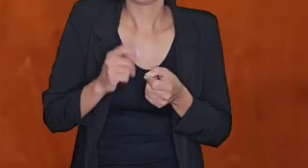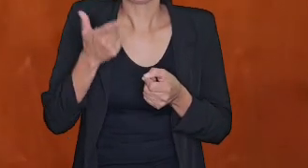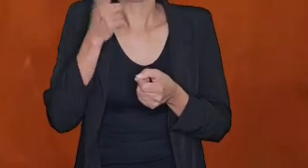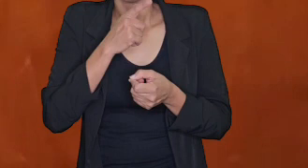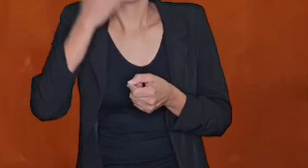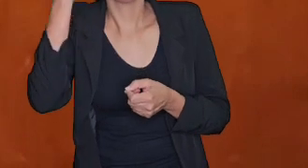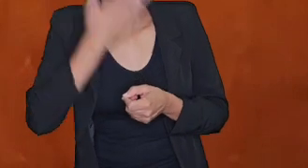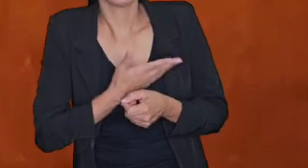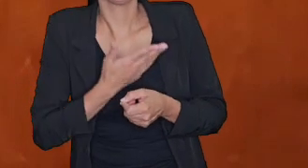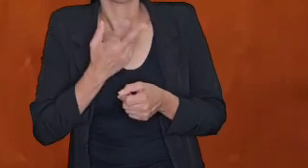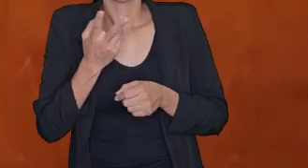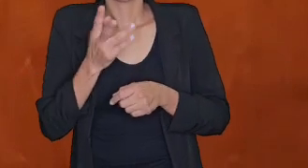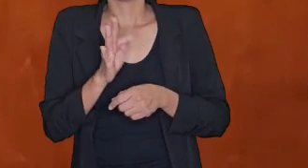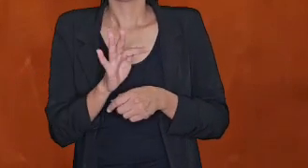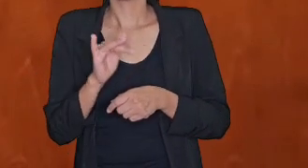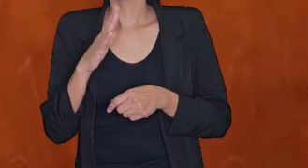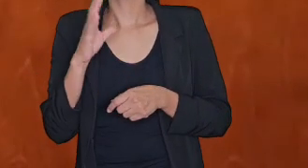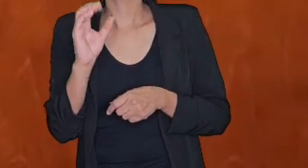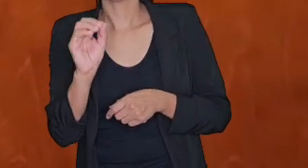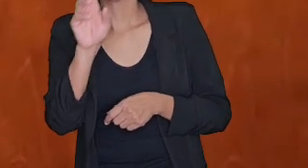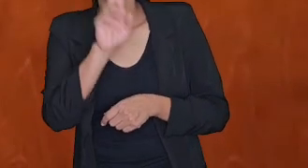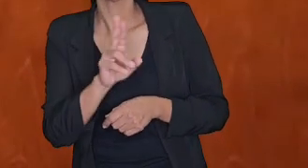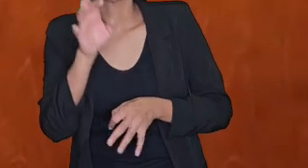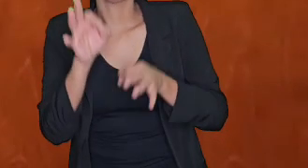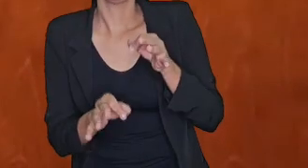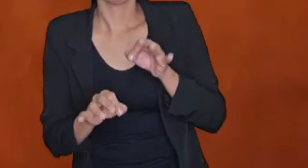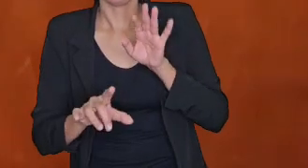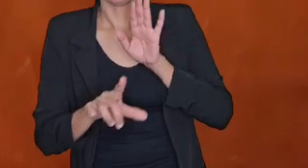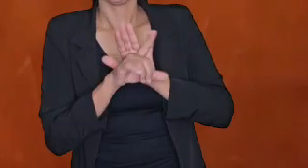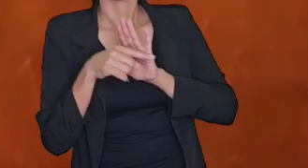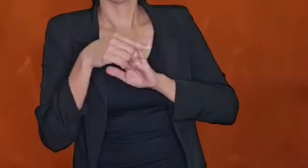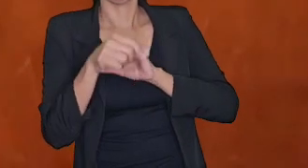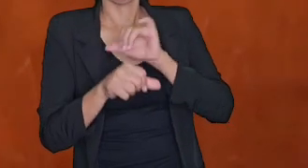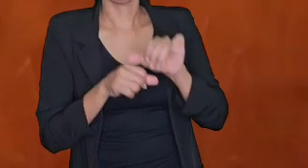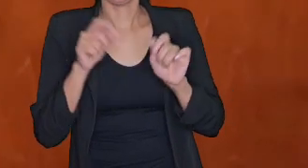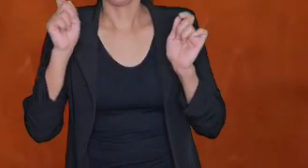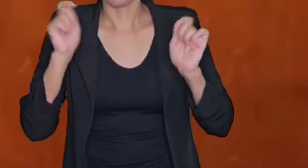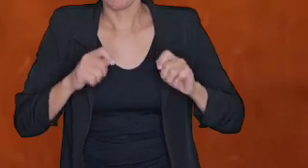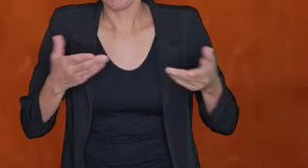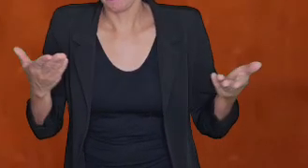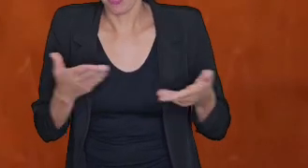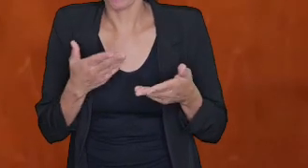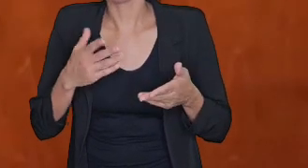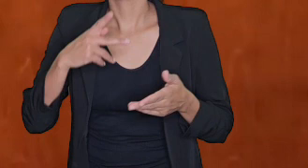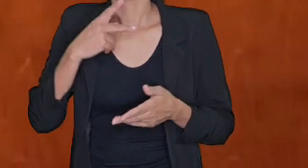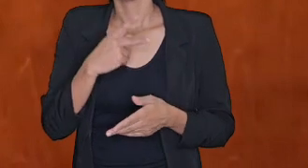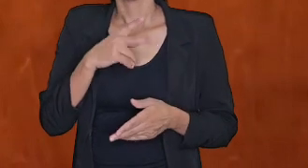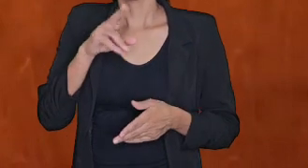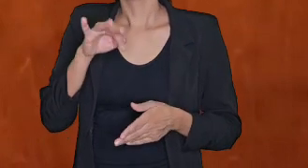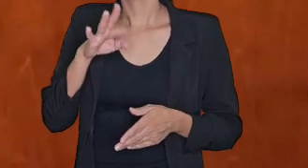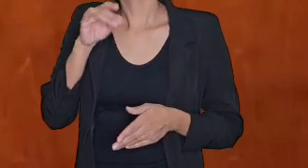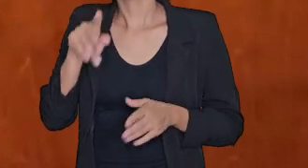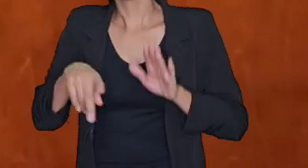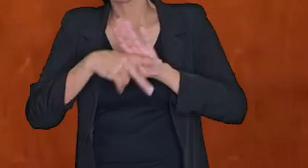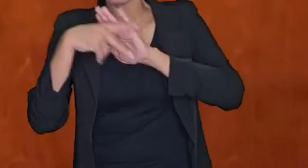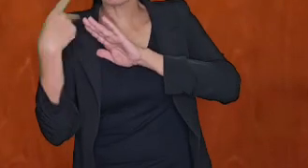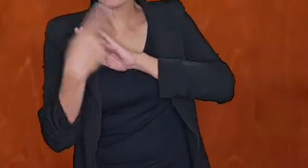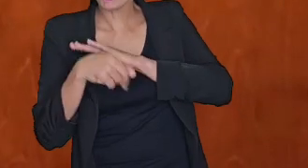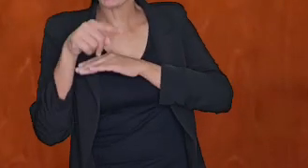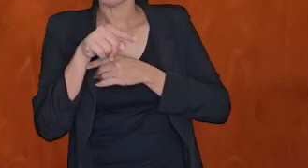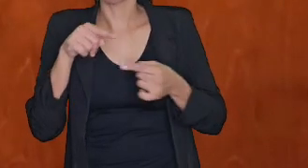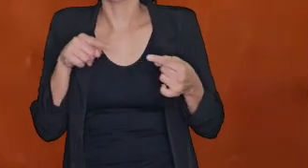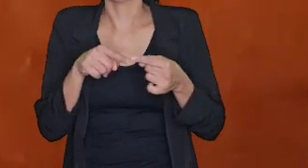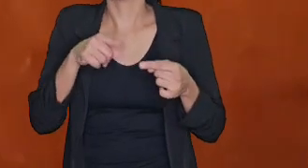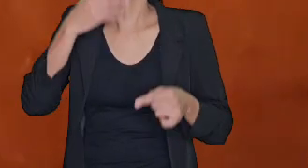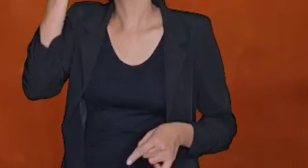vai ajuizar uma execução só para ter dedutibilidade fiscal? Você está usando o judiciário e essa lei foi alterada. Agora você pode fazer um